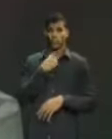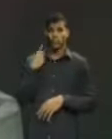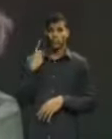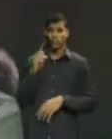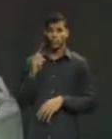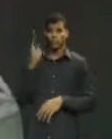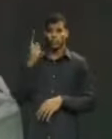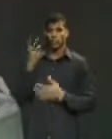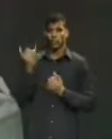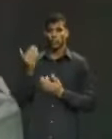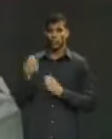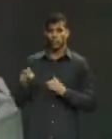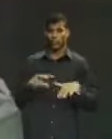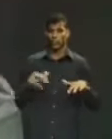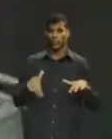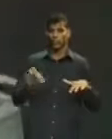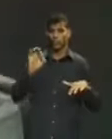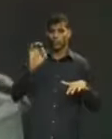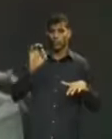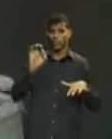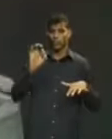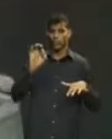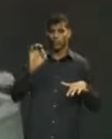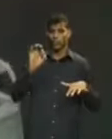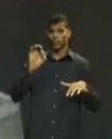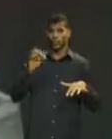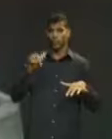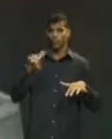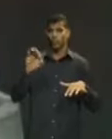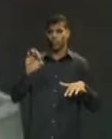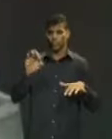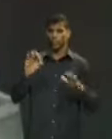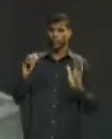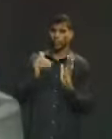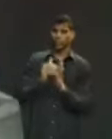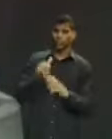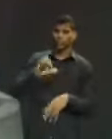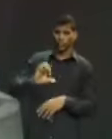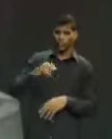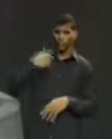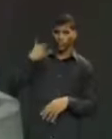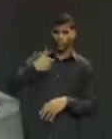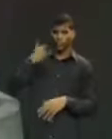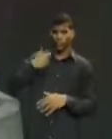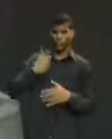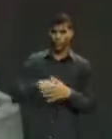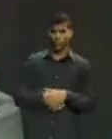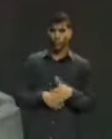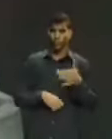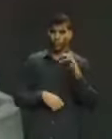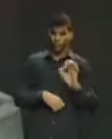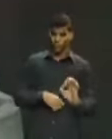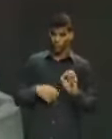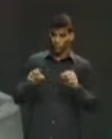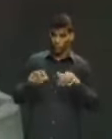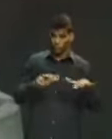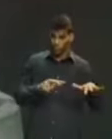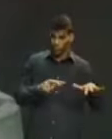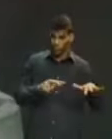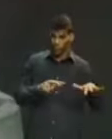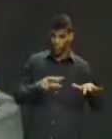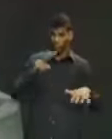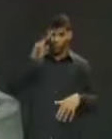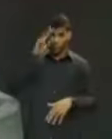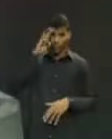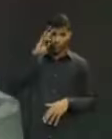por semana na faixa de 10 a 19 anos. 10 por semana. Esse talvez seja